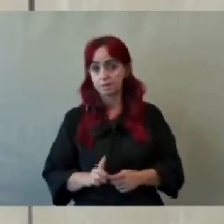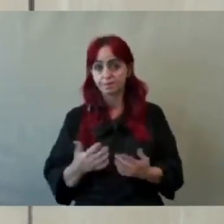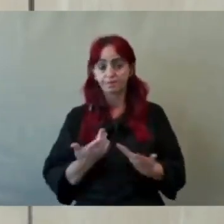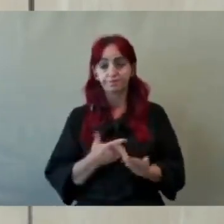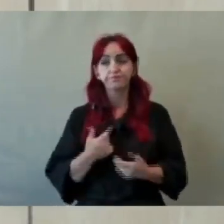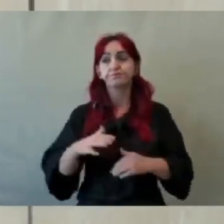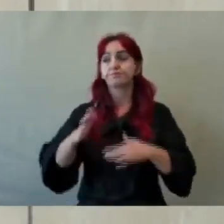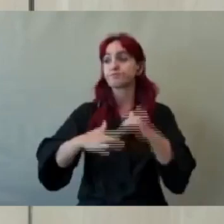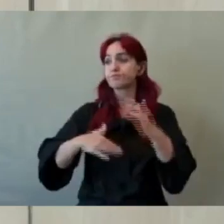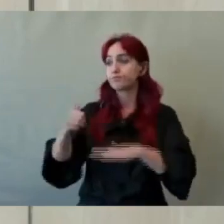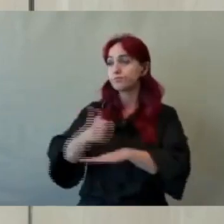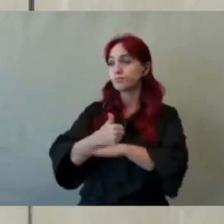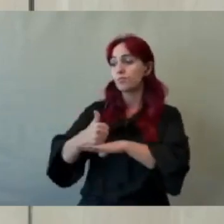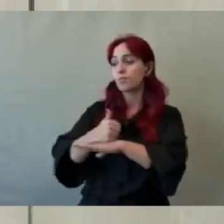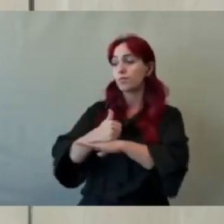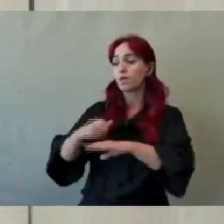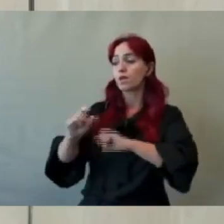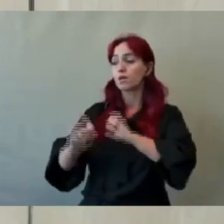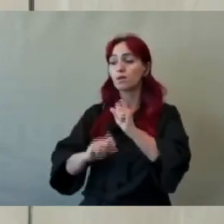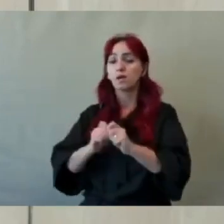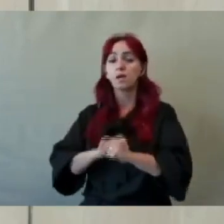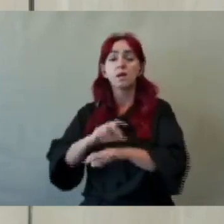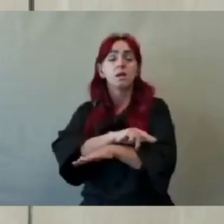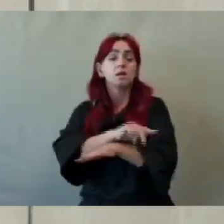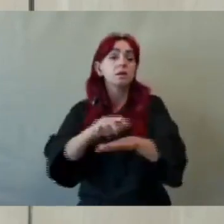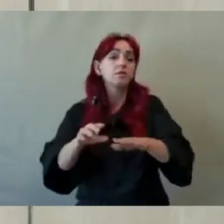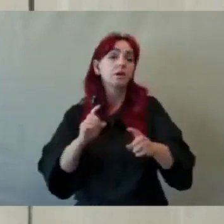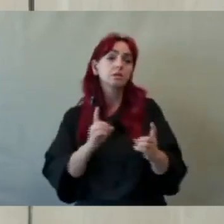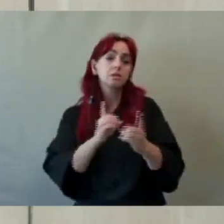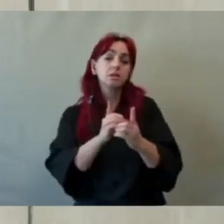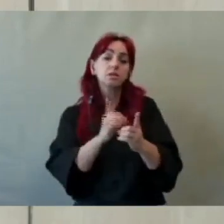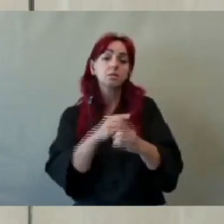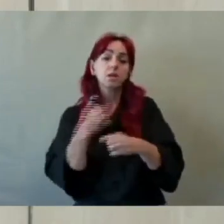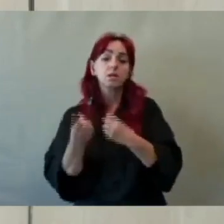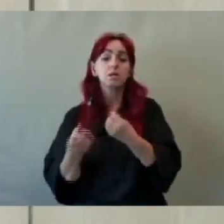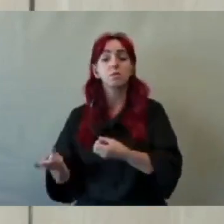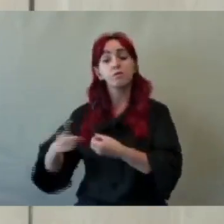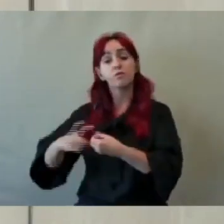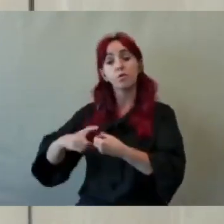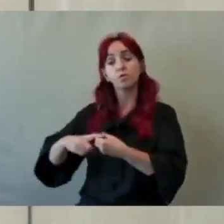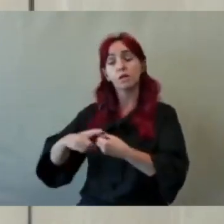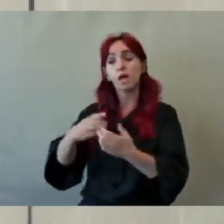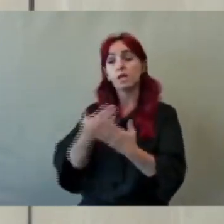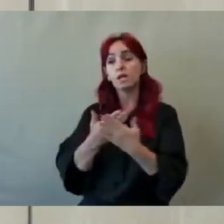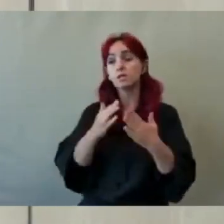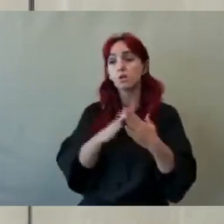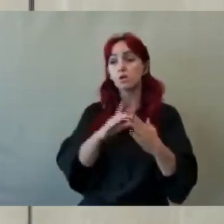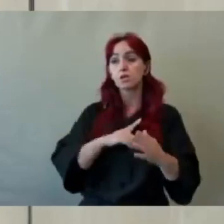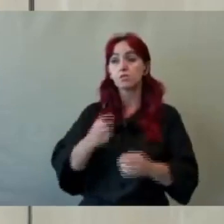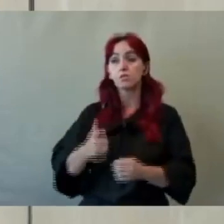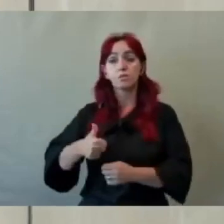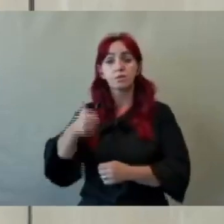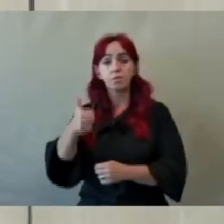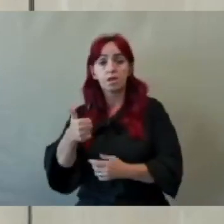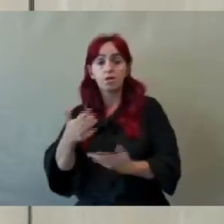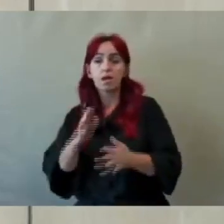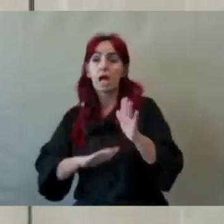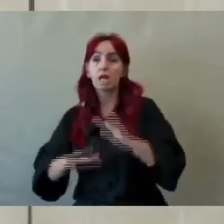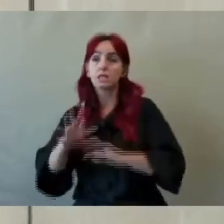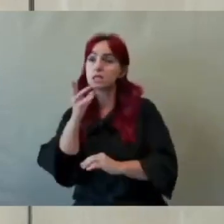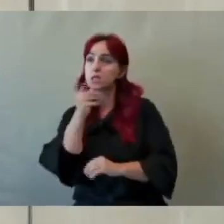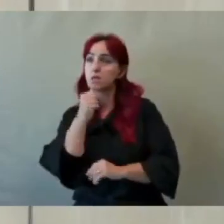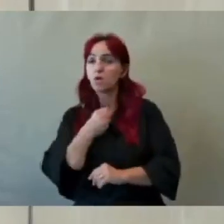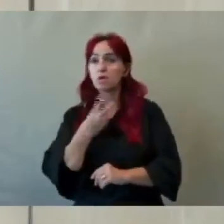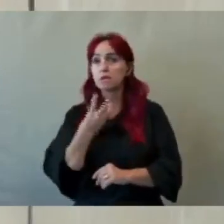que acabam fazendo vários atendimentos, e, para voltar na escola, que ele teve o primeiro atendimento, às vezes demora 3 meses,